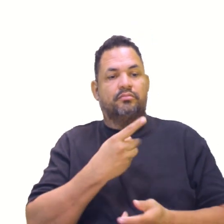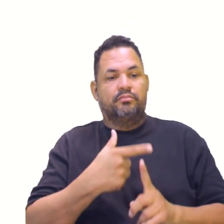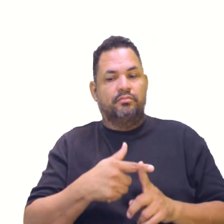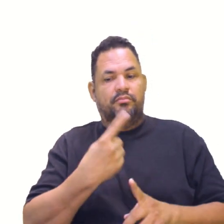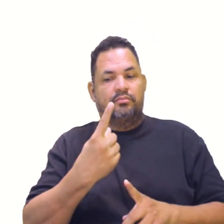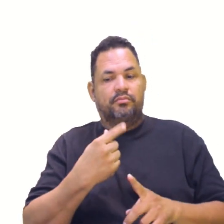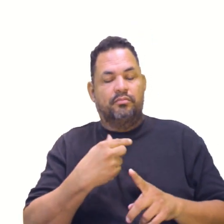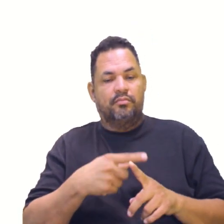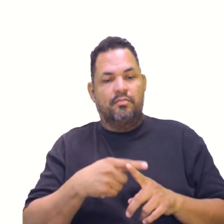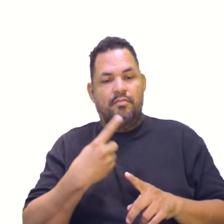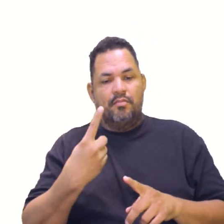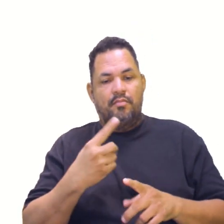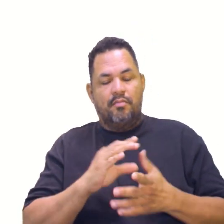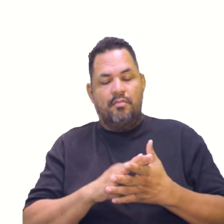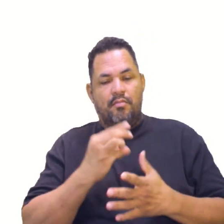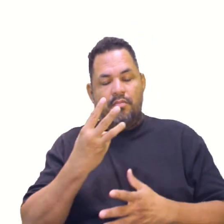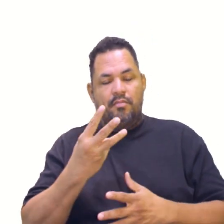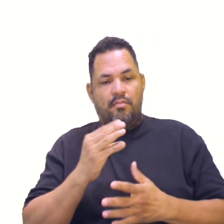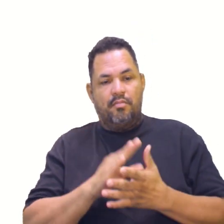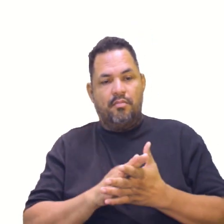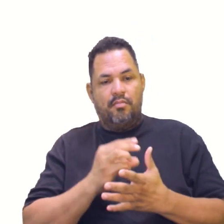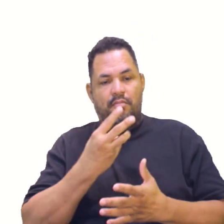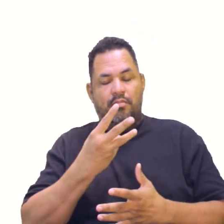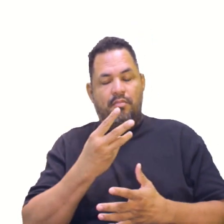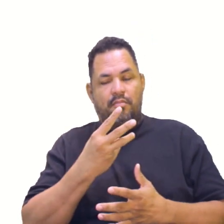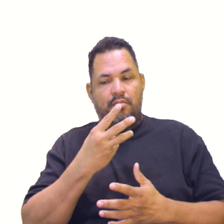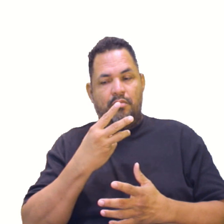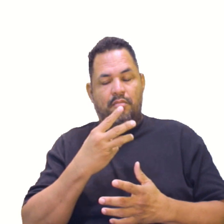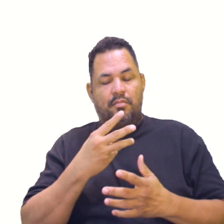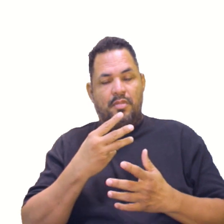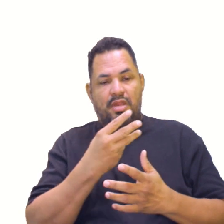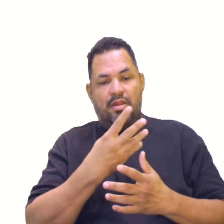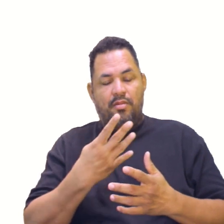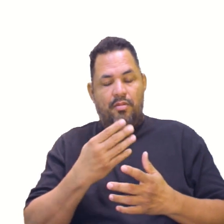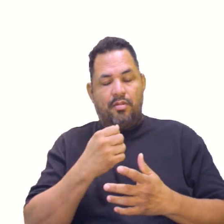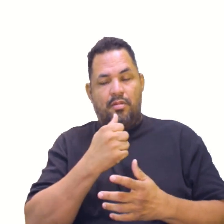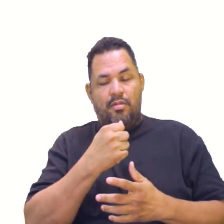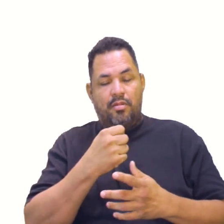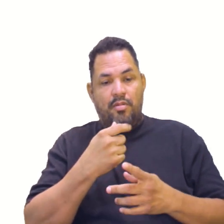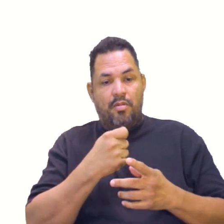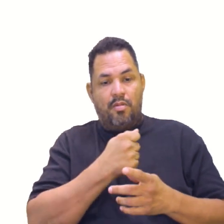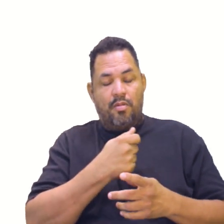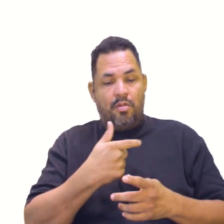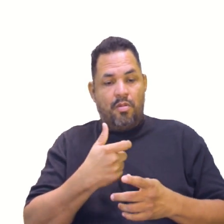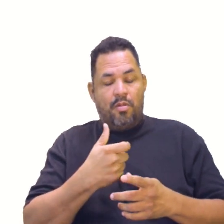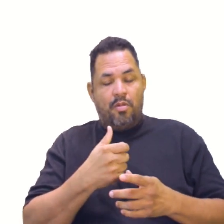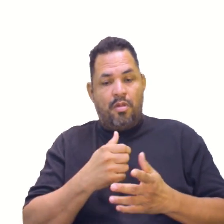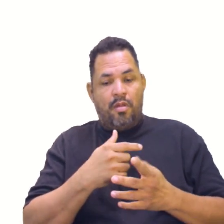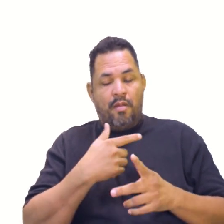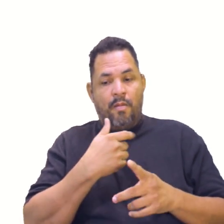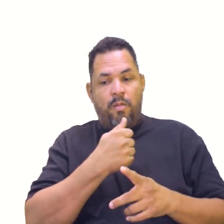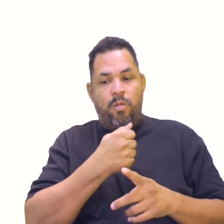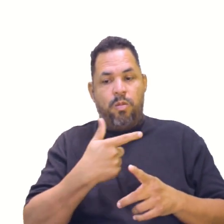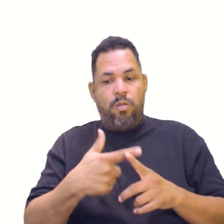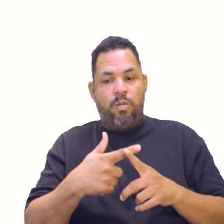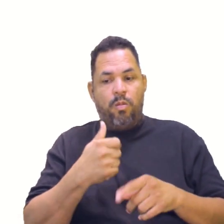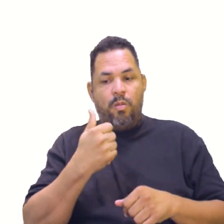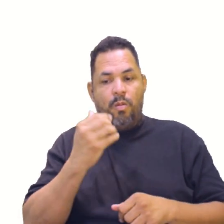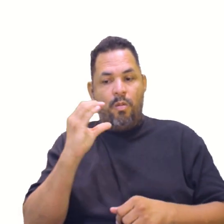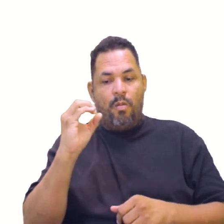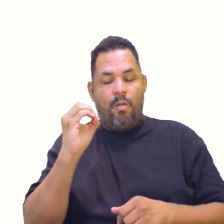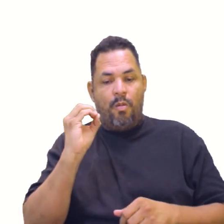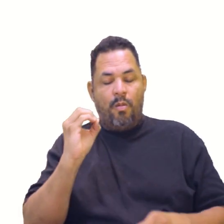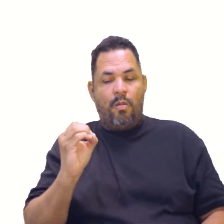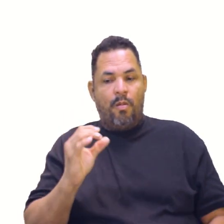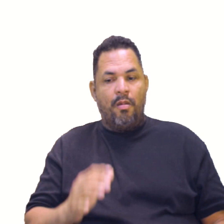vezes 1, 3. 3 vezes 1, 3. Vezes 4, 12. 2 vezes 1, 2. Mais vezes 0,